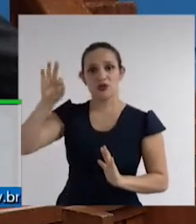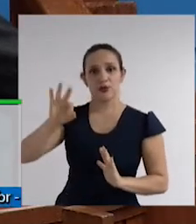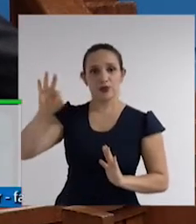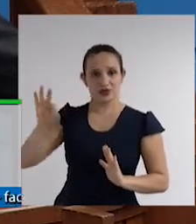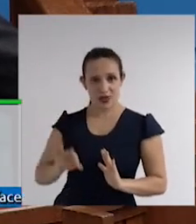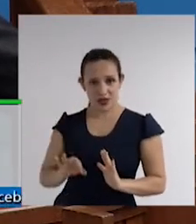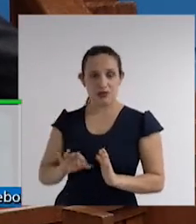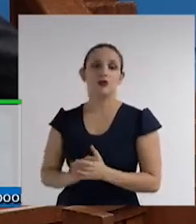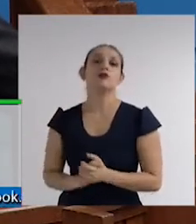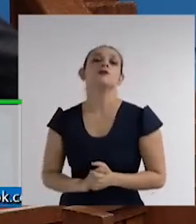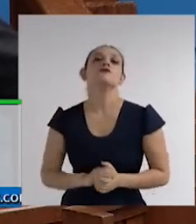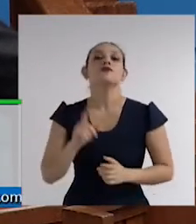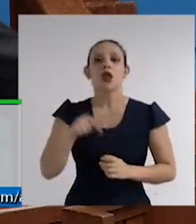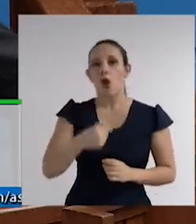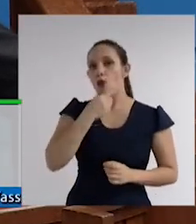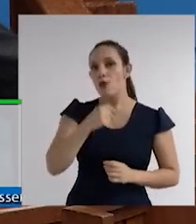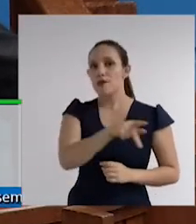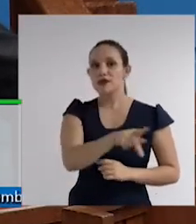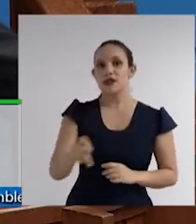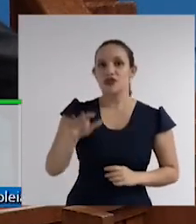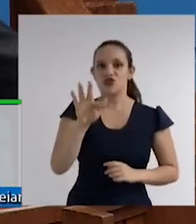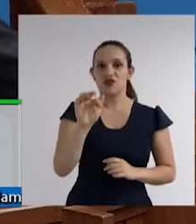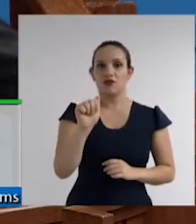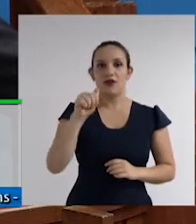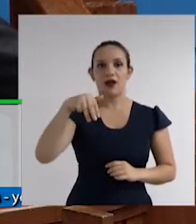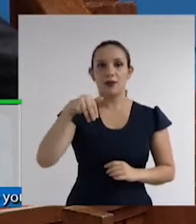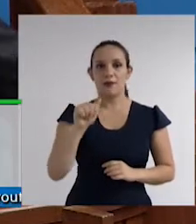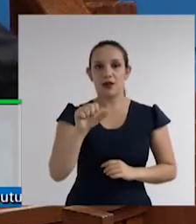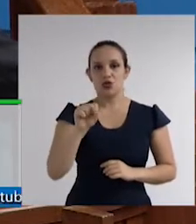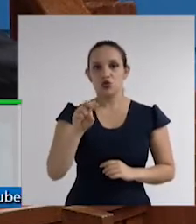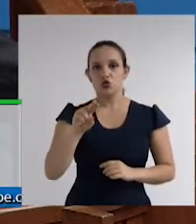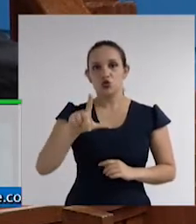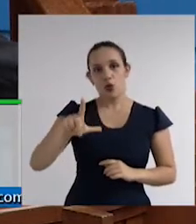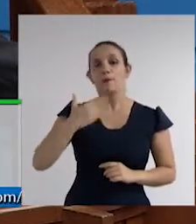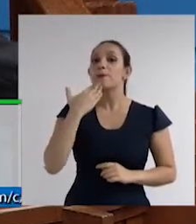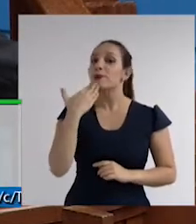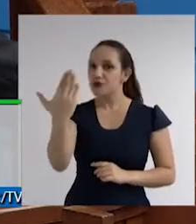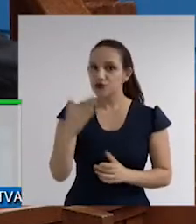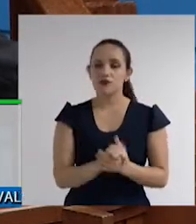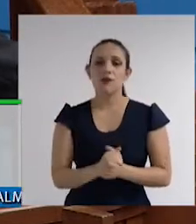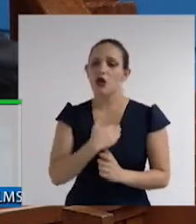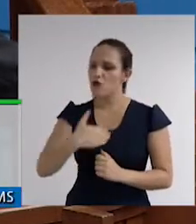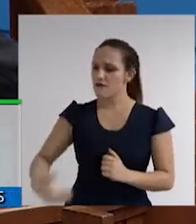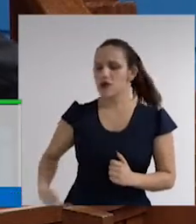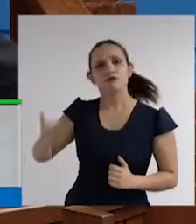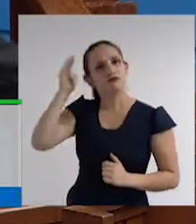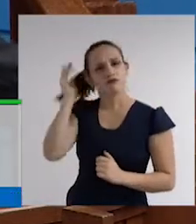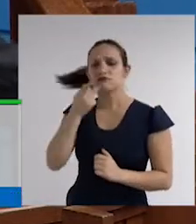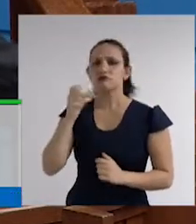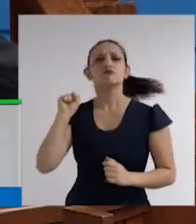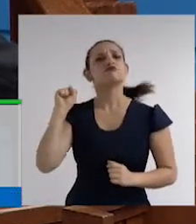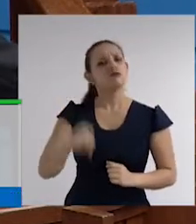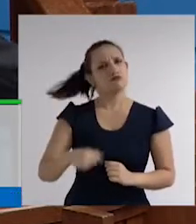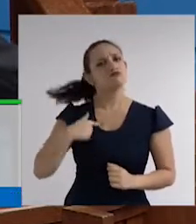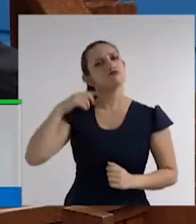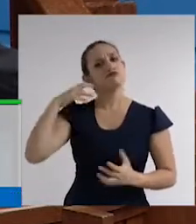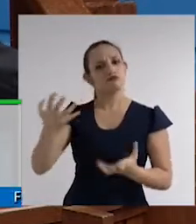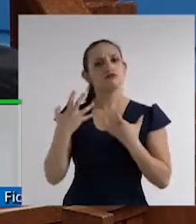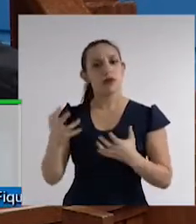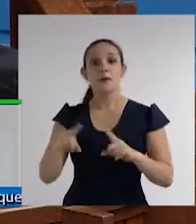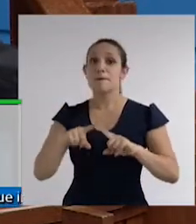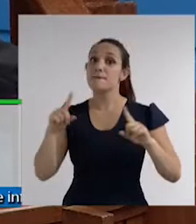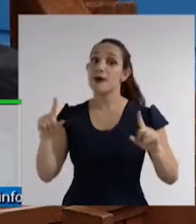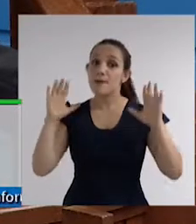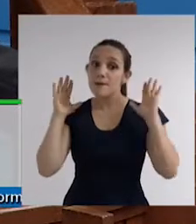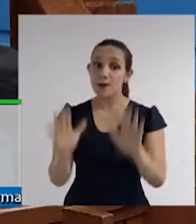Saito, fez essa solicitação por escrito, e o governador disse que era sensível, sim, desde que... E